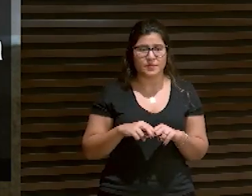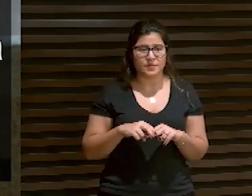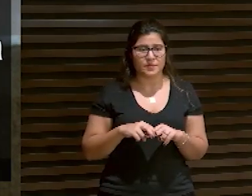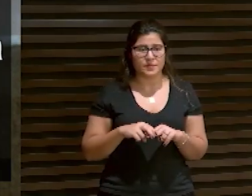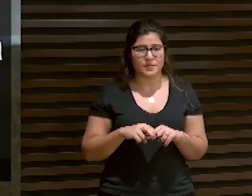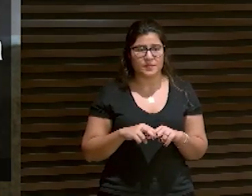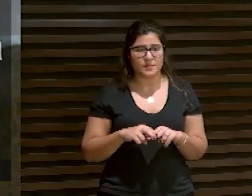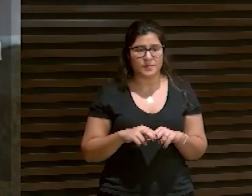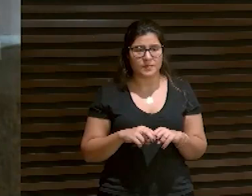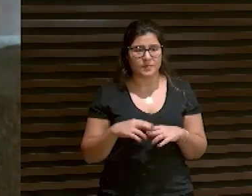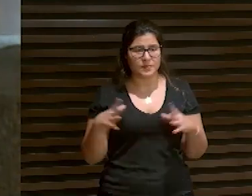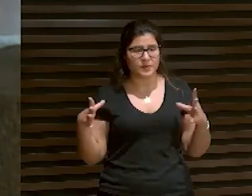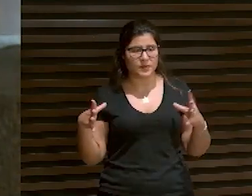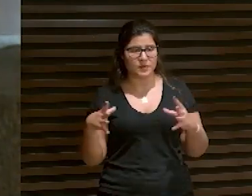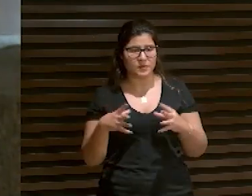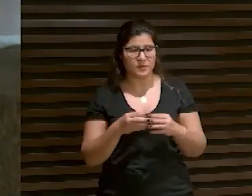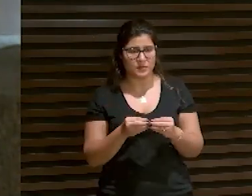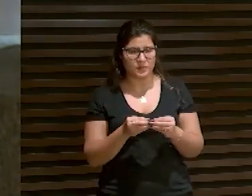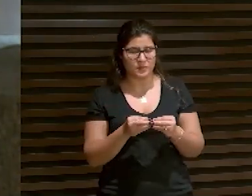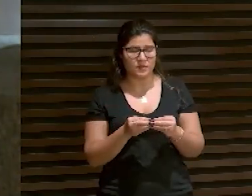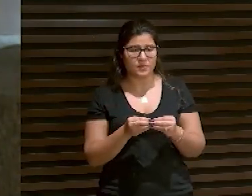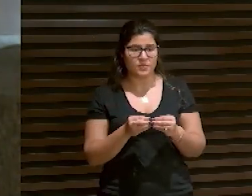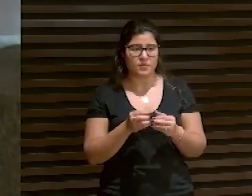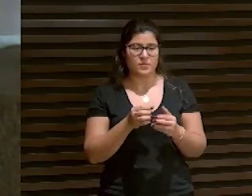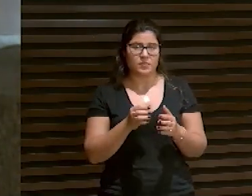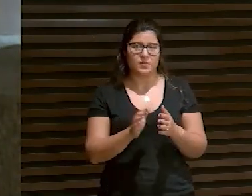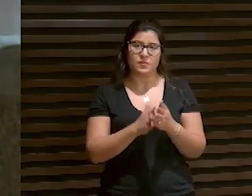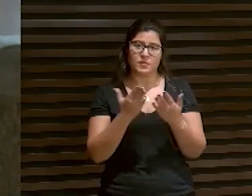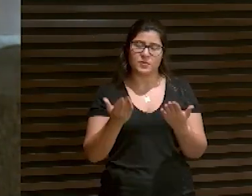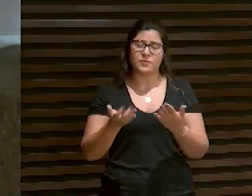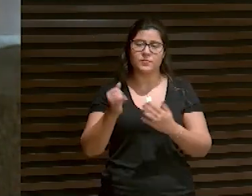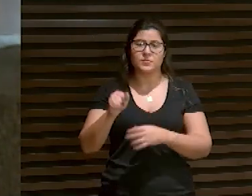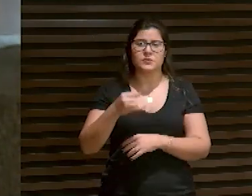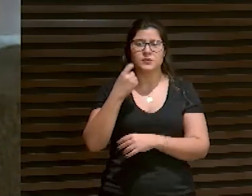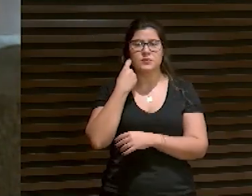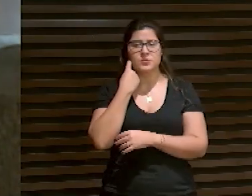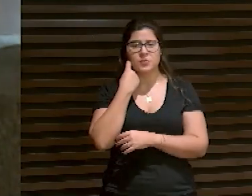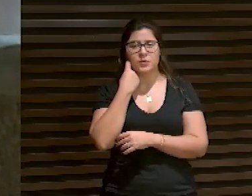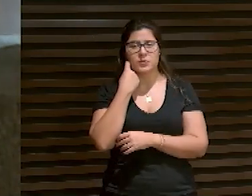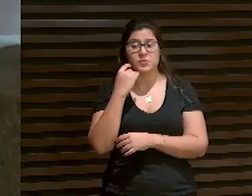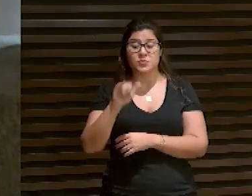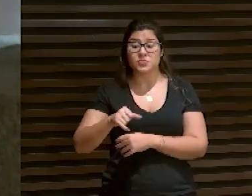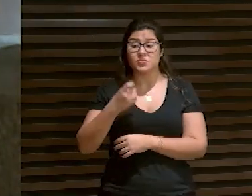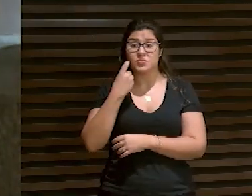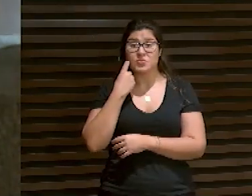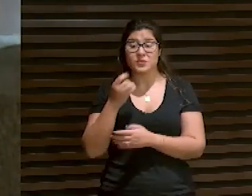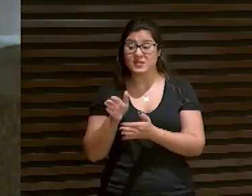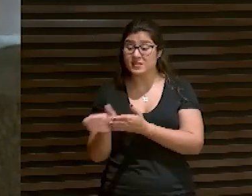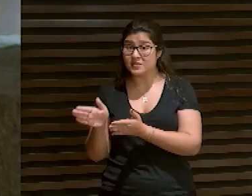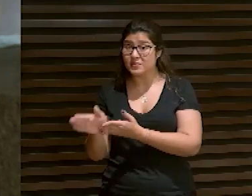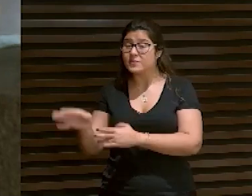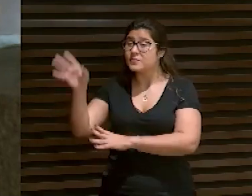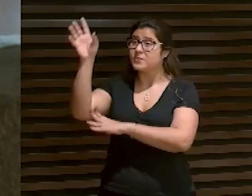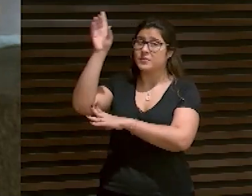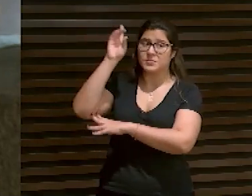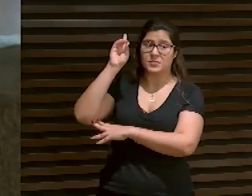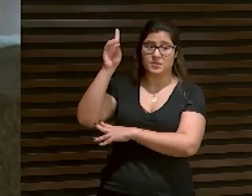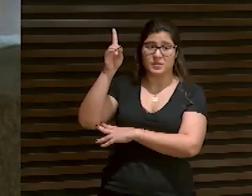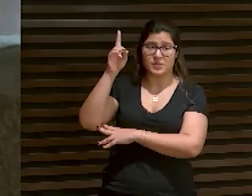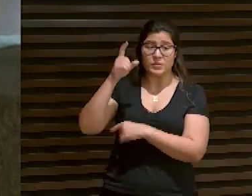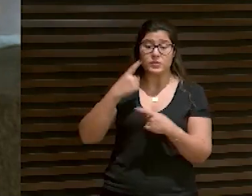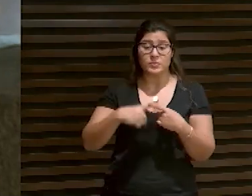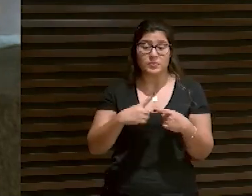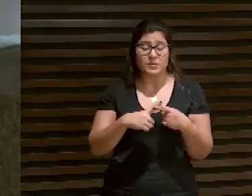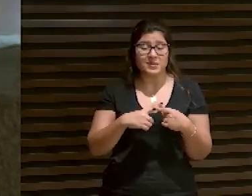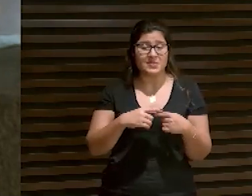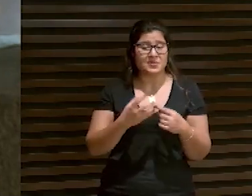livro de Jonas, a gente consegue recordar que no capítulo 1, Jonas, ele foge de Deus para não ir para Nínive pregar contra